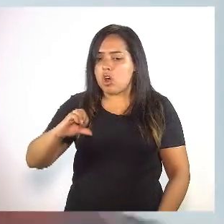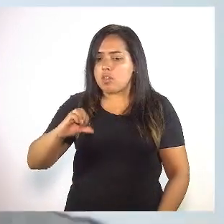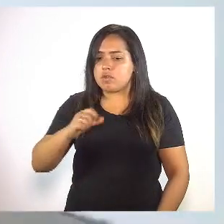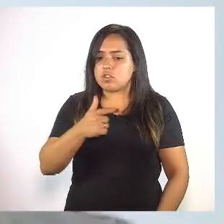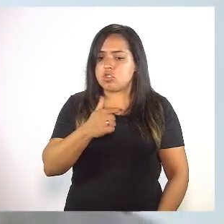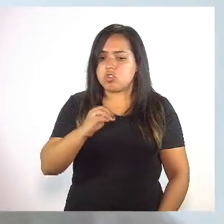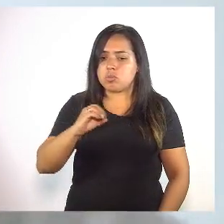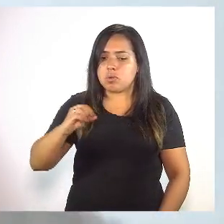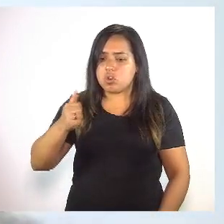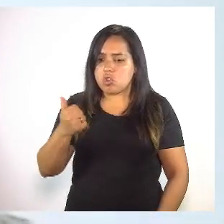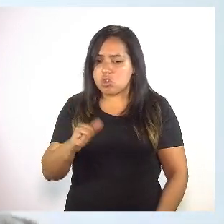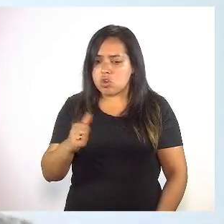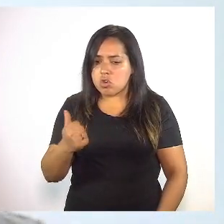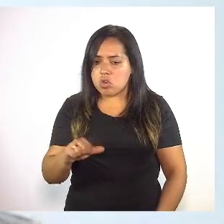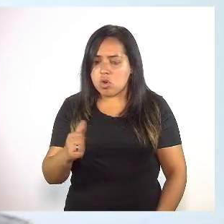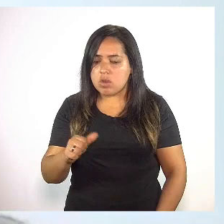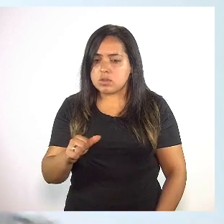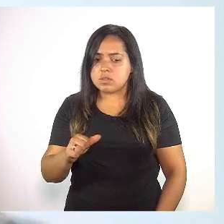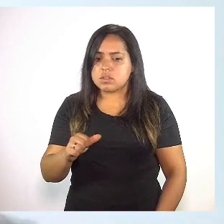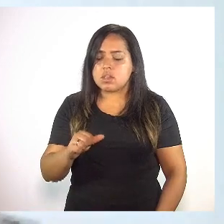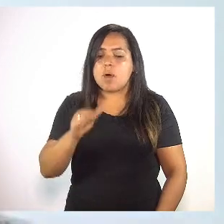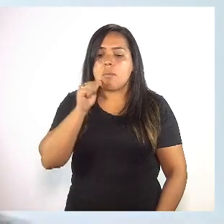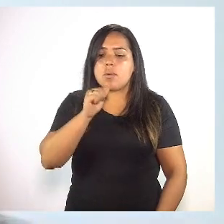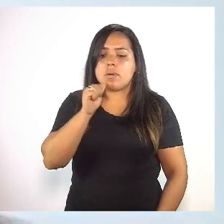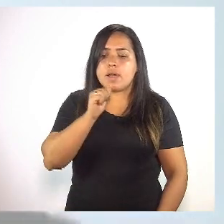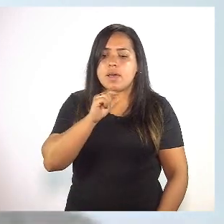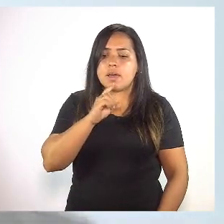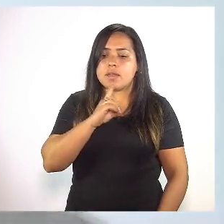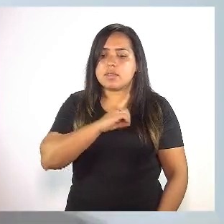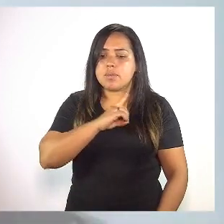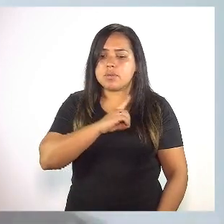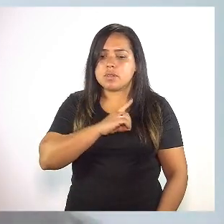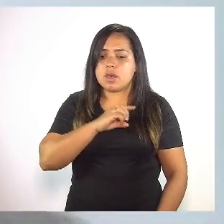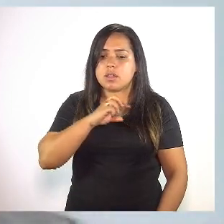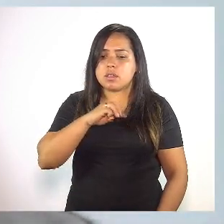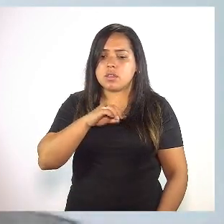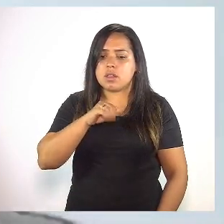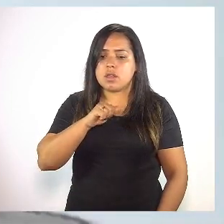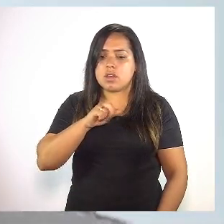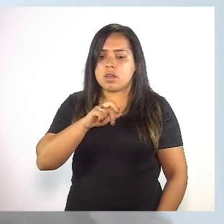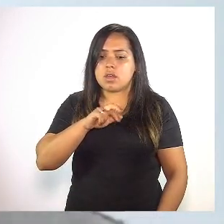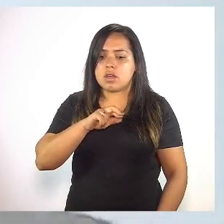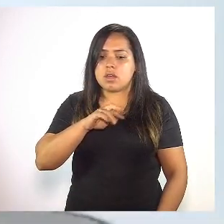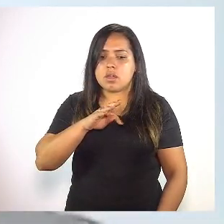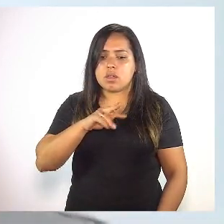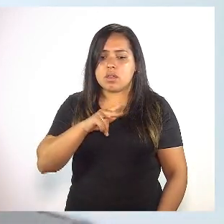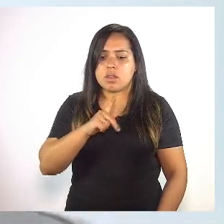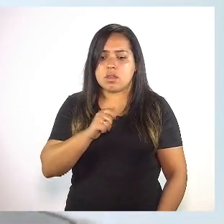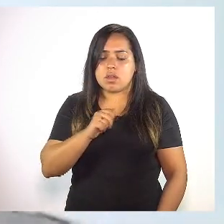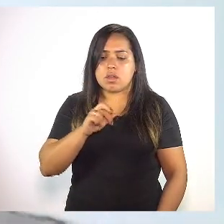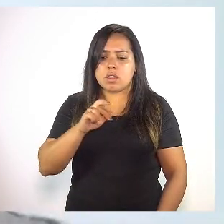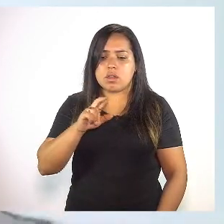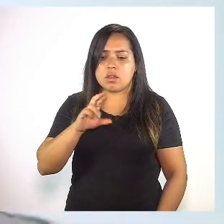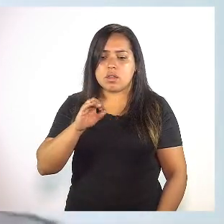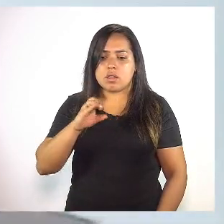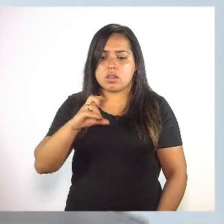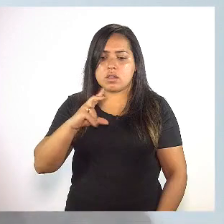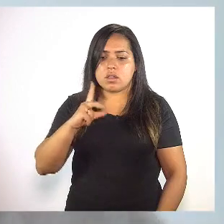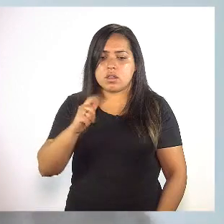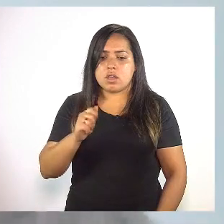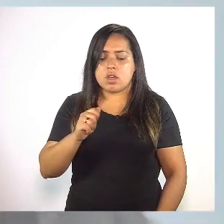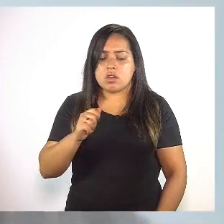Rocha, e eu tiro proveito disso, inclusive, no trabalho que faço agora, é o ponto que quero chegar, no Tribunal Especial Misto, né,